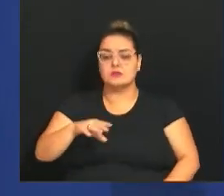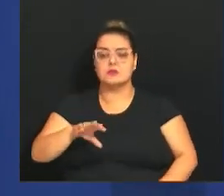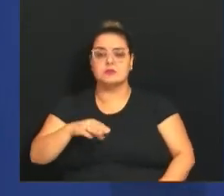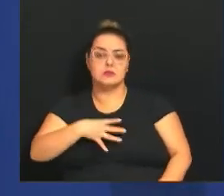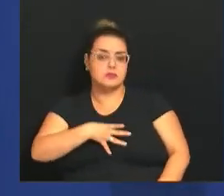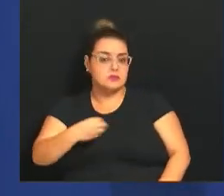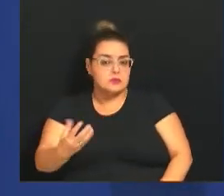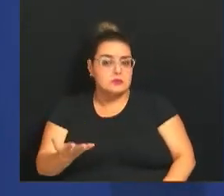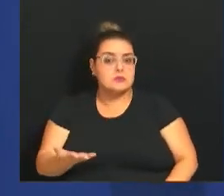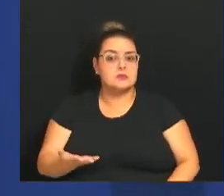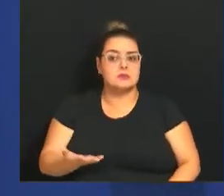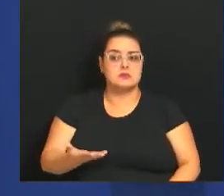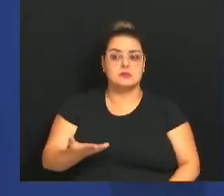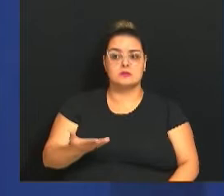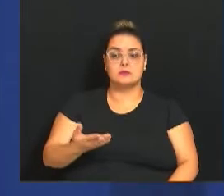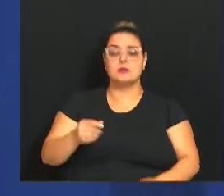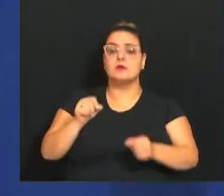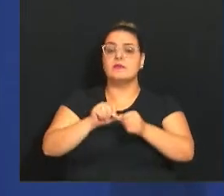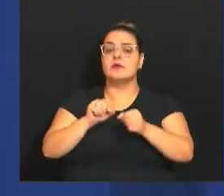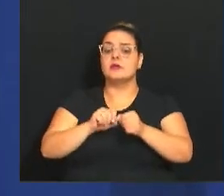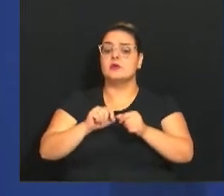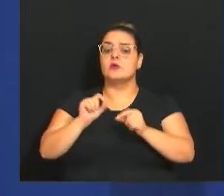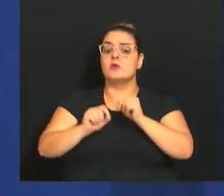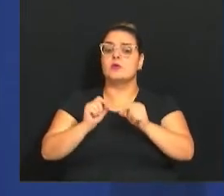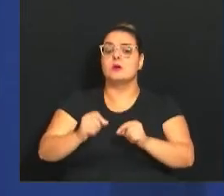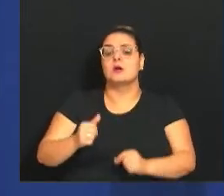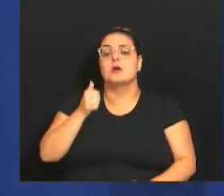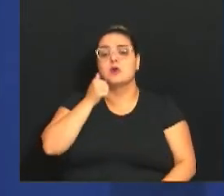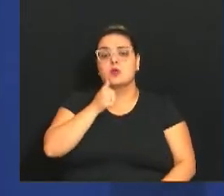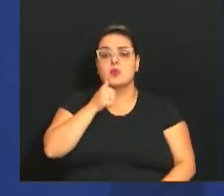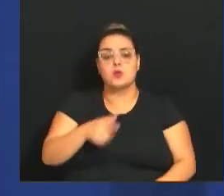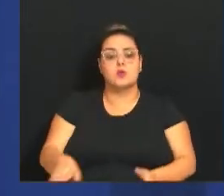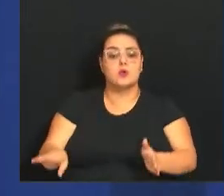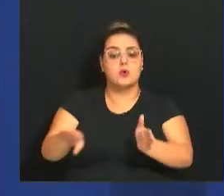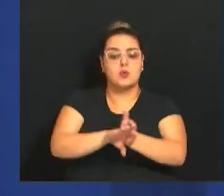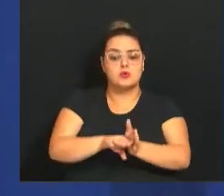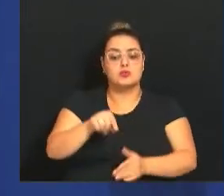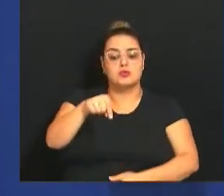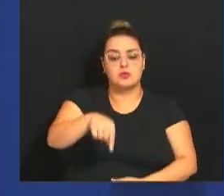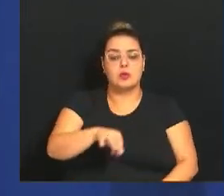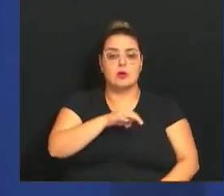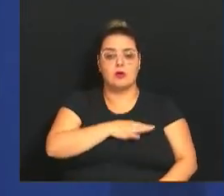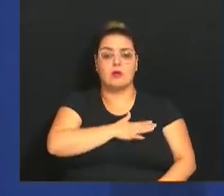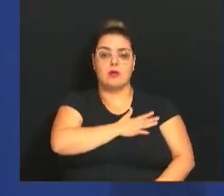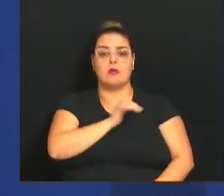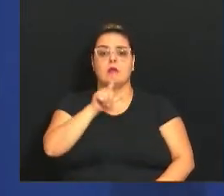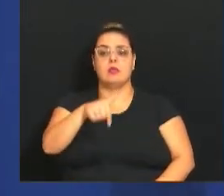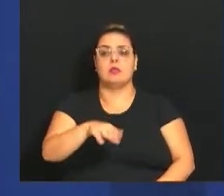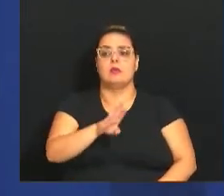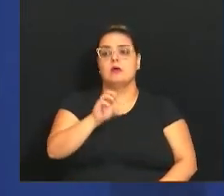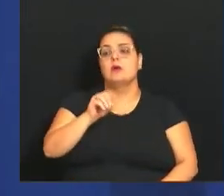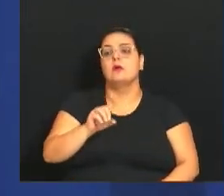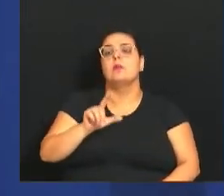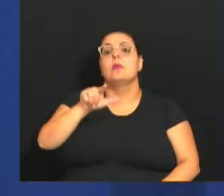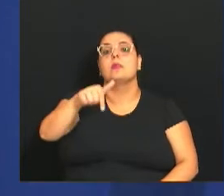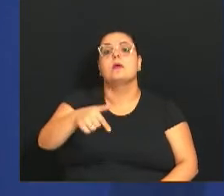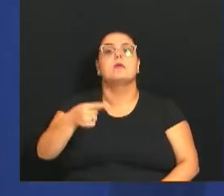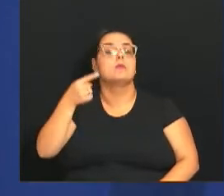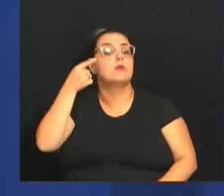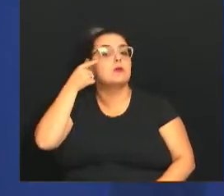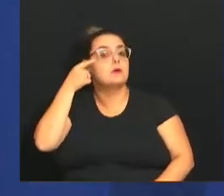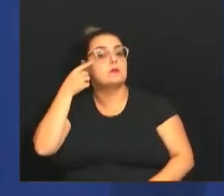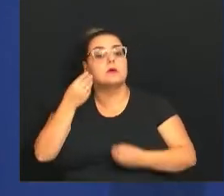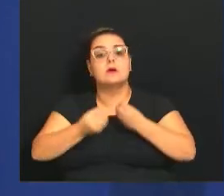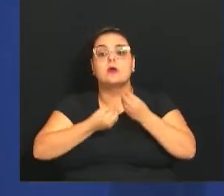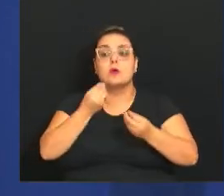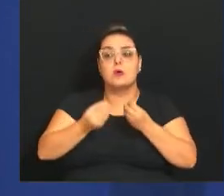né, fazer com que as mulheres consigam chegar lá e realizar boletim de ocorrência e depois a gente pensa em como recuperar